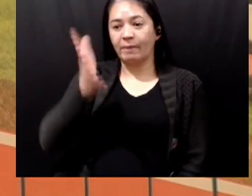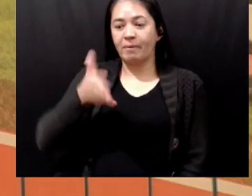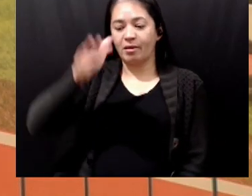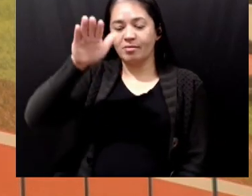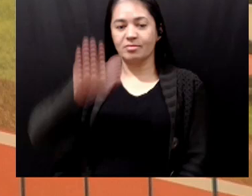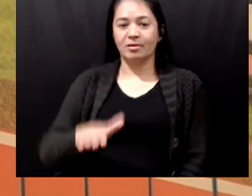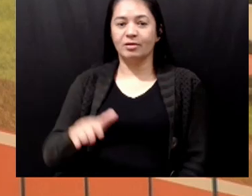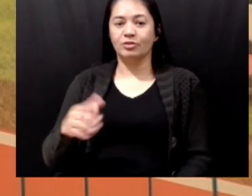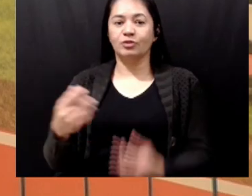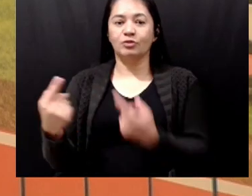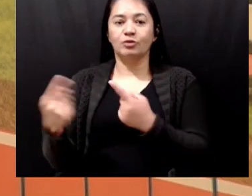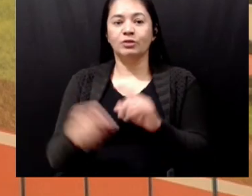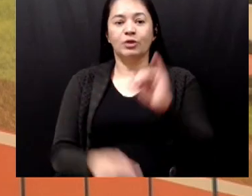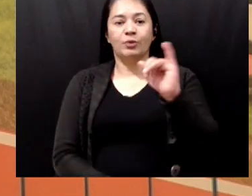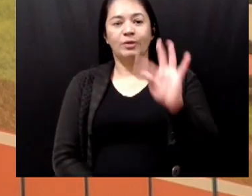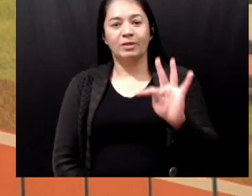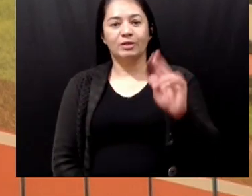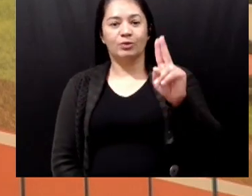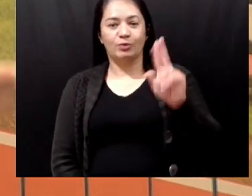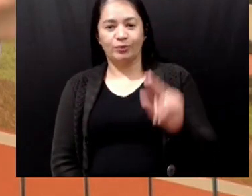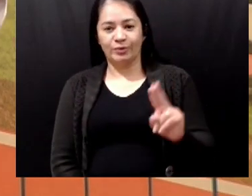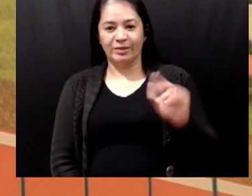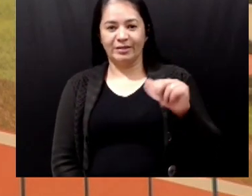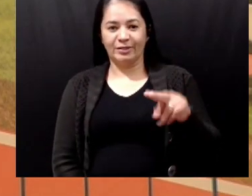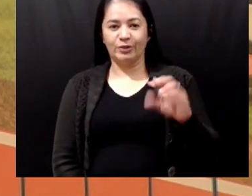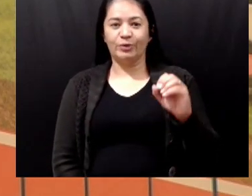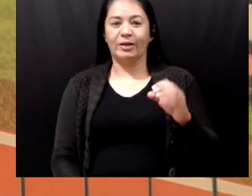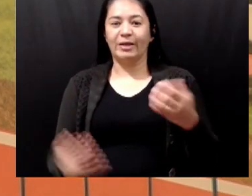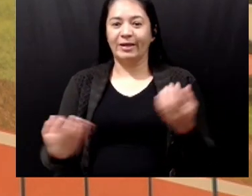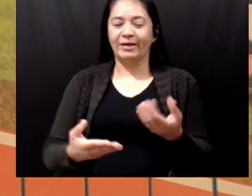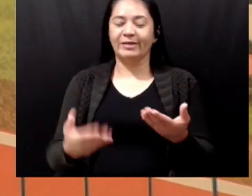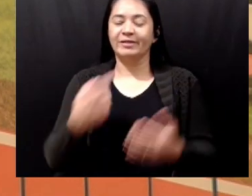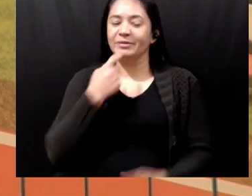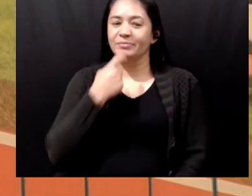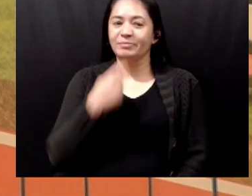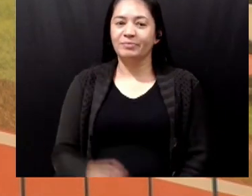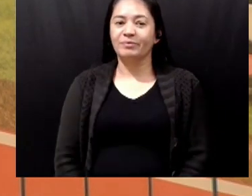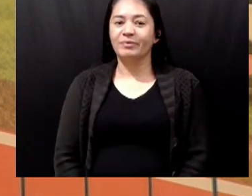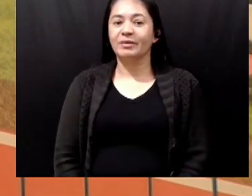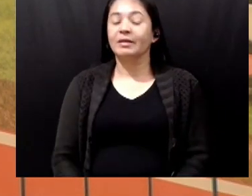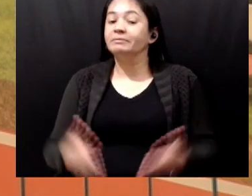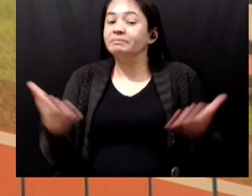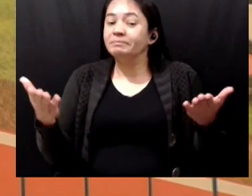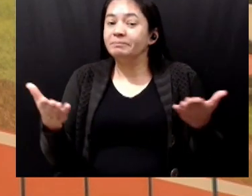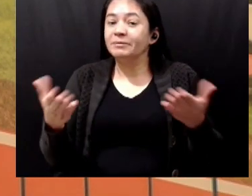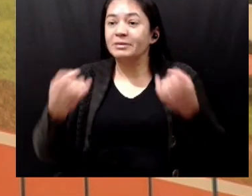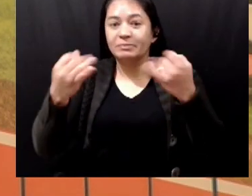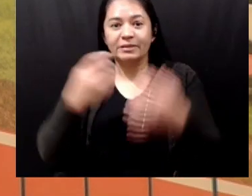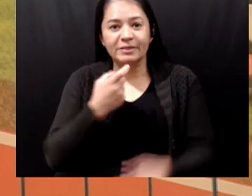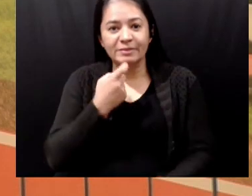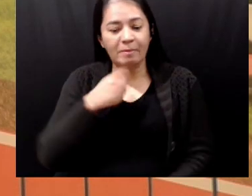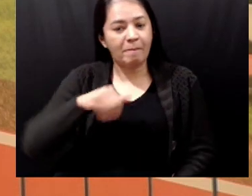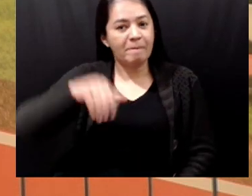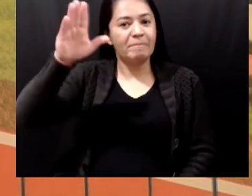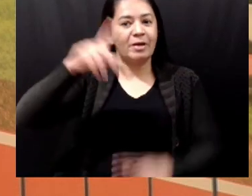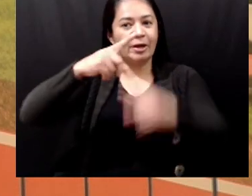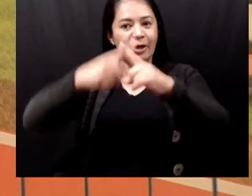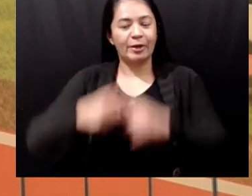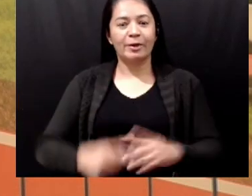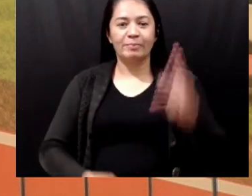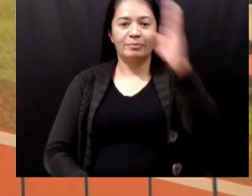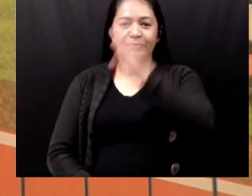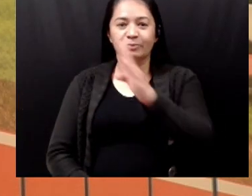Ituano, aqui em Campinas, no estádio Brinco de Ouro. E por falar em Campinas, tem mais Campeonato Brasileiro da Série C. Hoje é